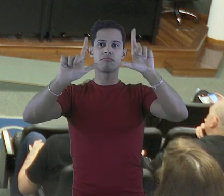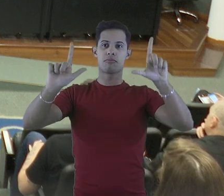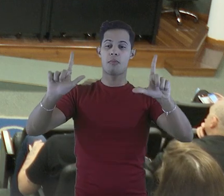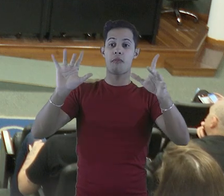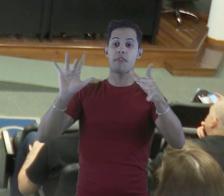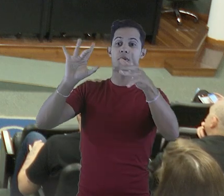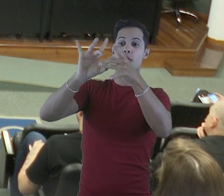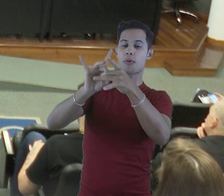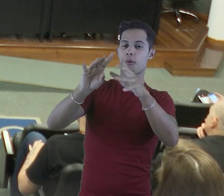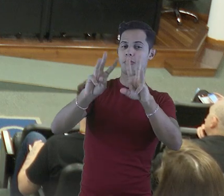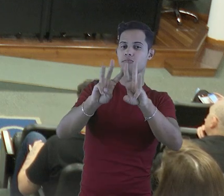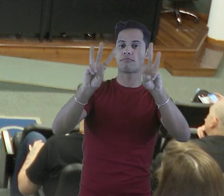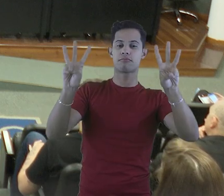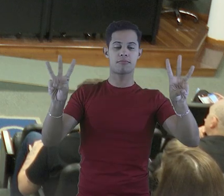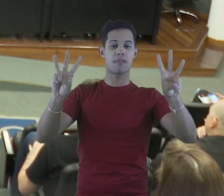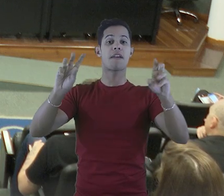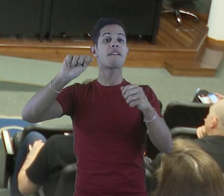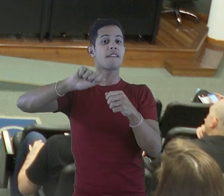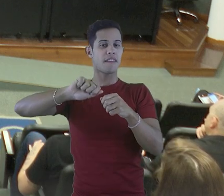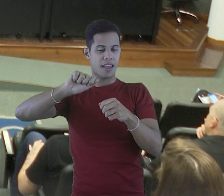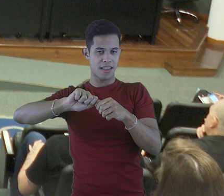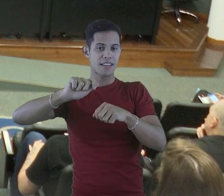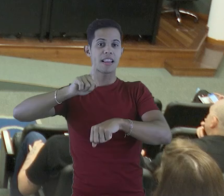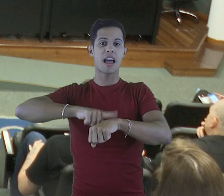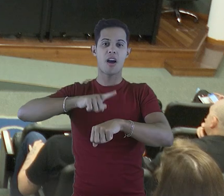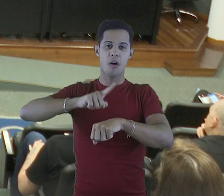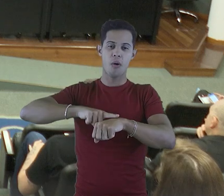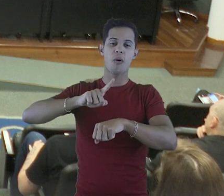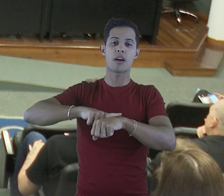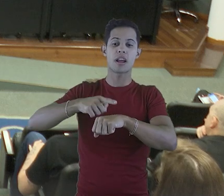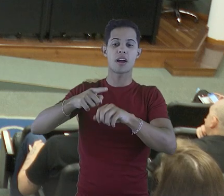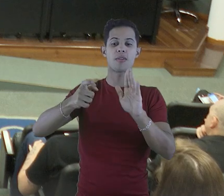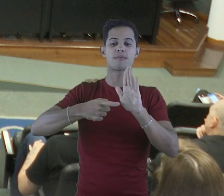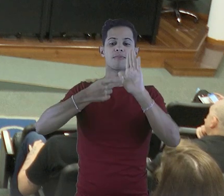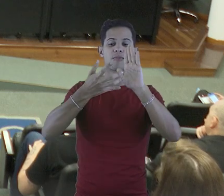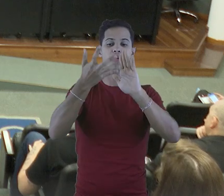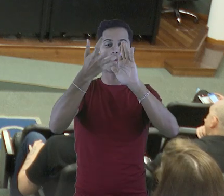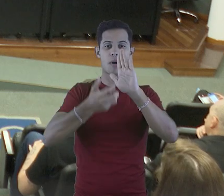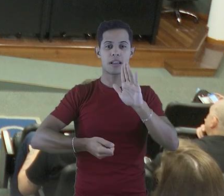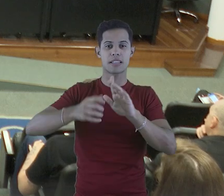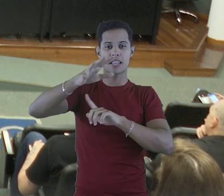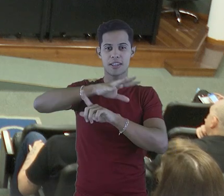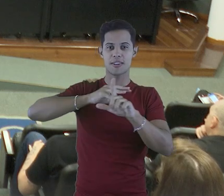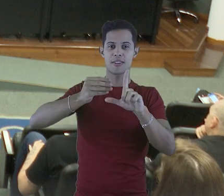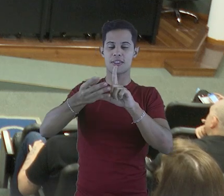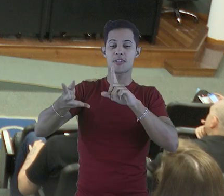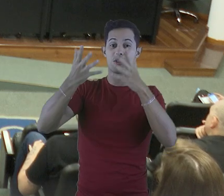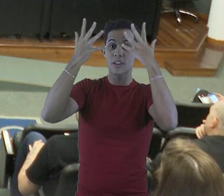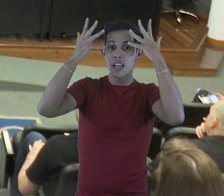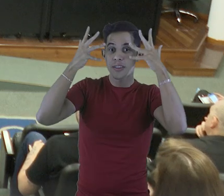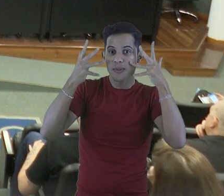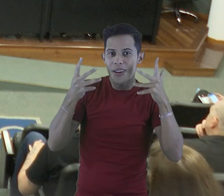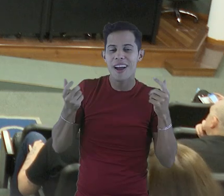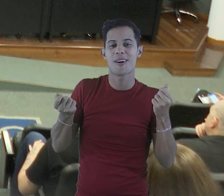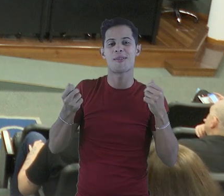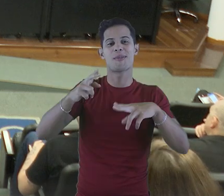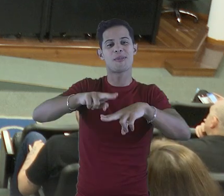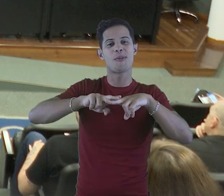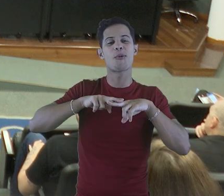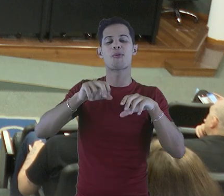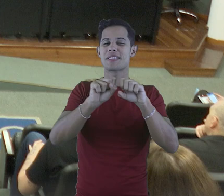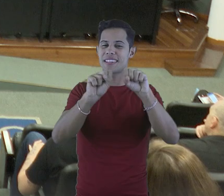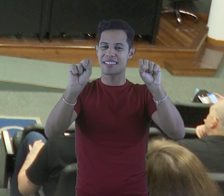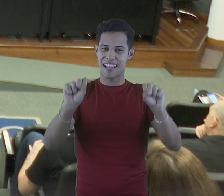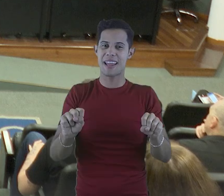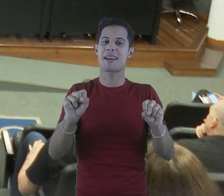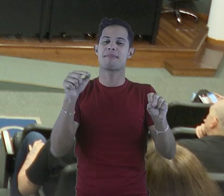você já ao se vincular ao portal fez este compartilhamento né esse aceito do compartilhamento de forma natural então